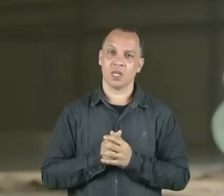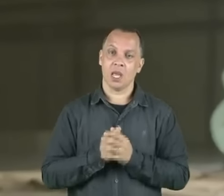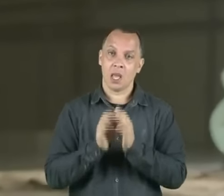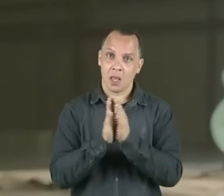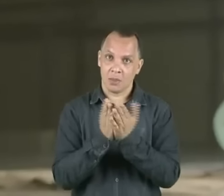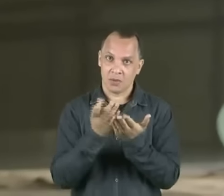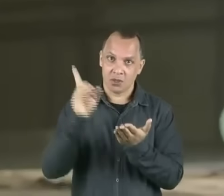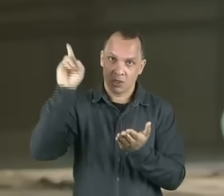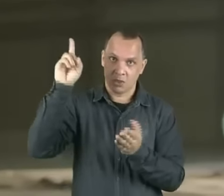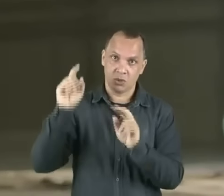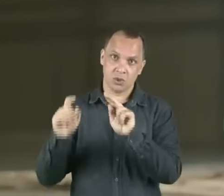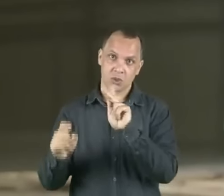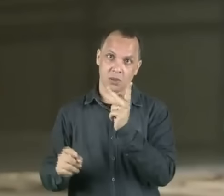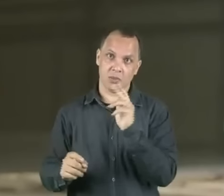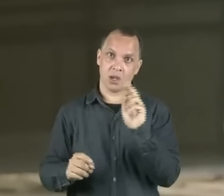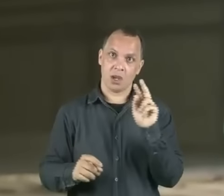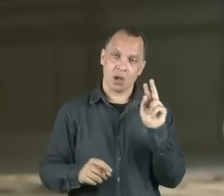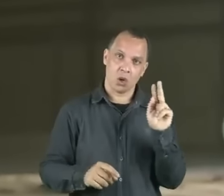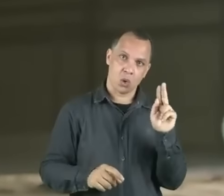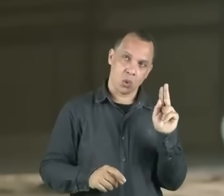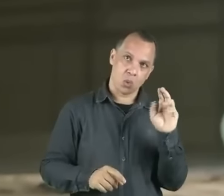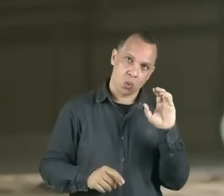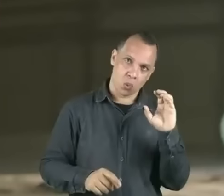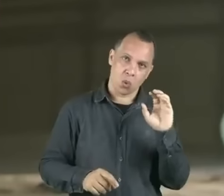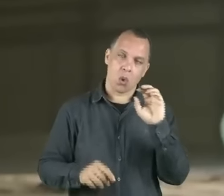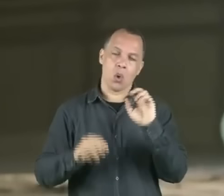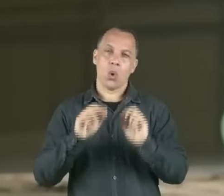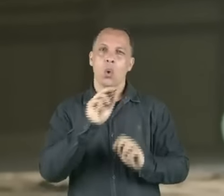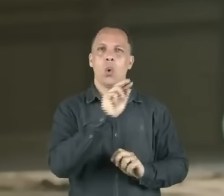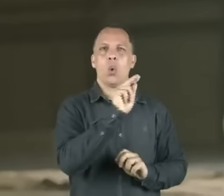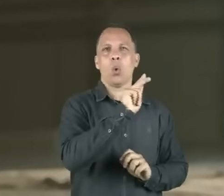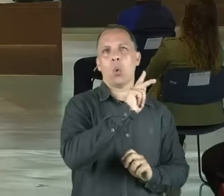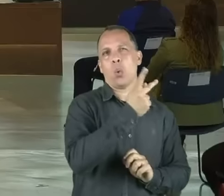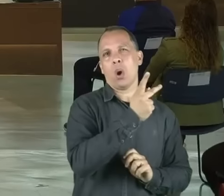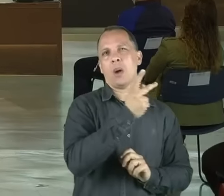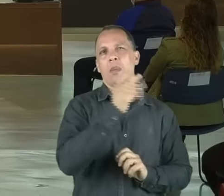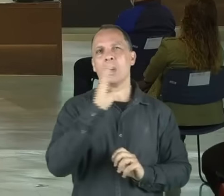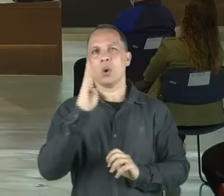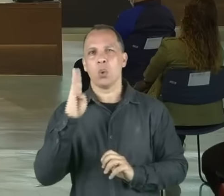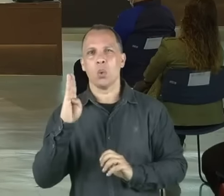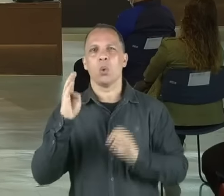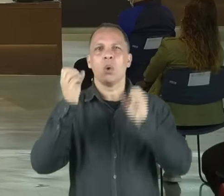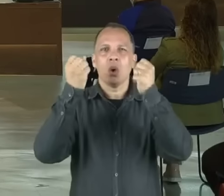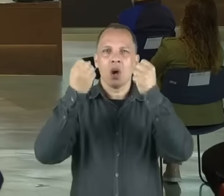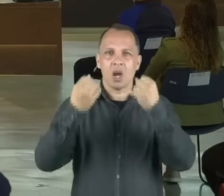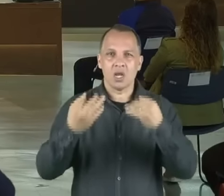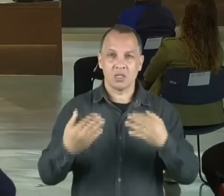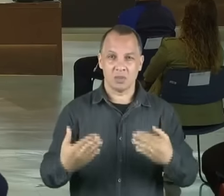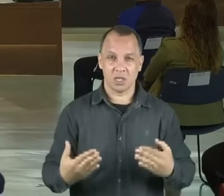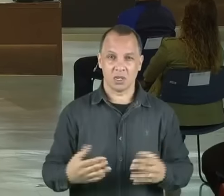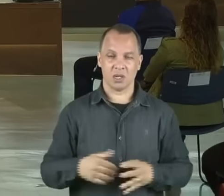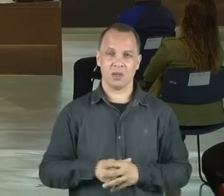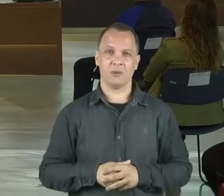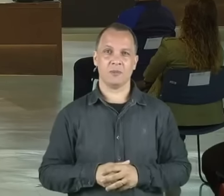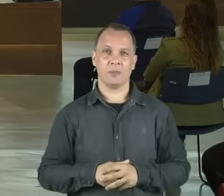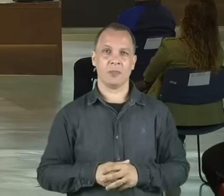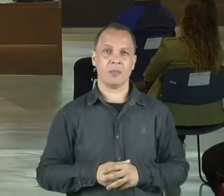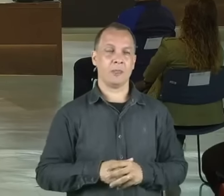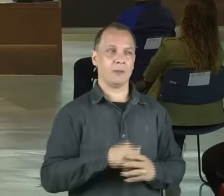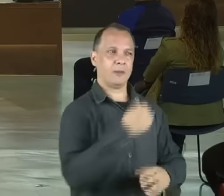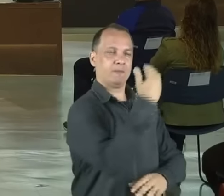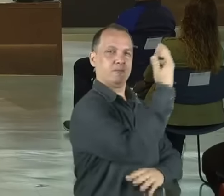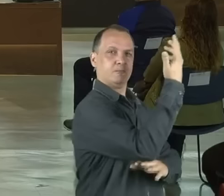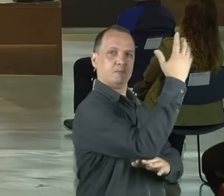não floresça e não haja fruto na vide o produto da Oliveira minta a e do